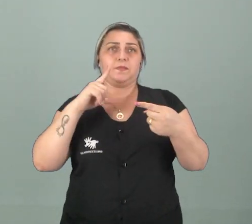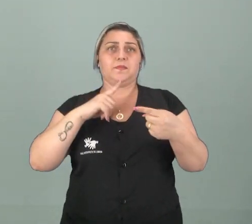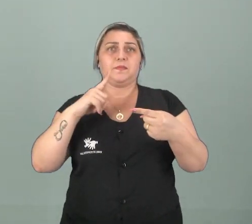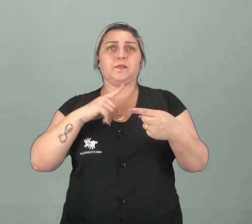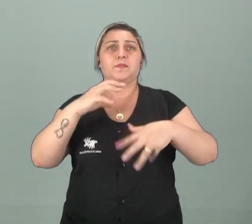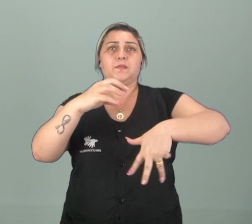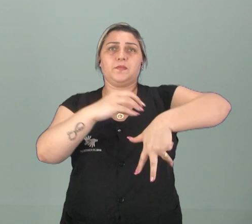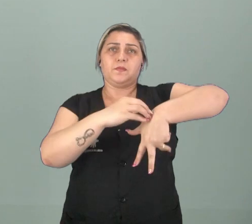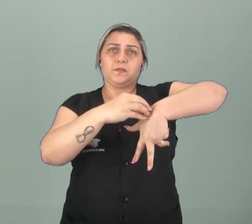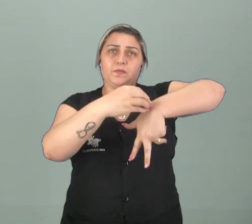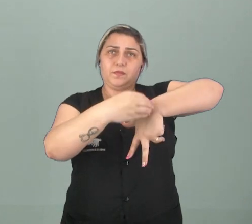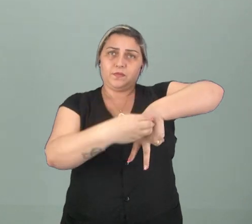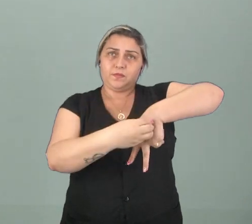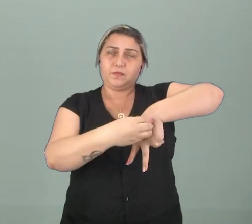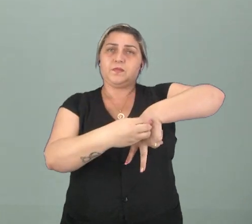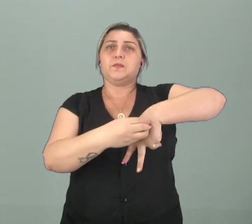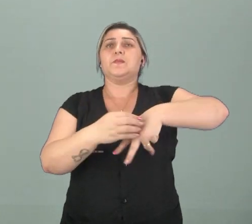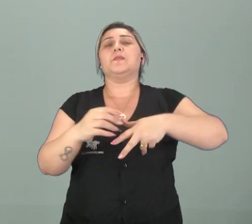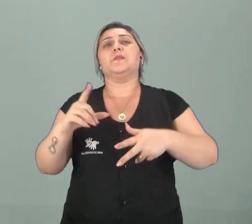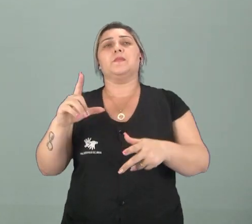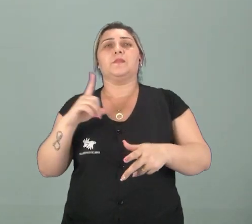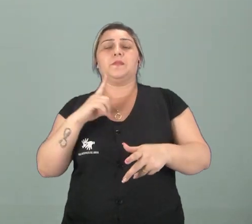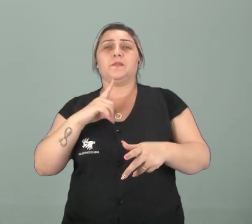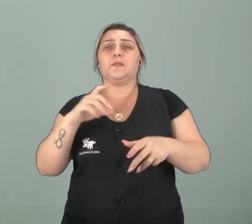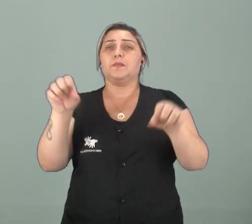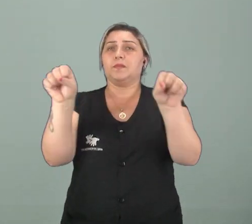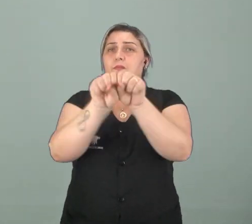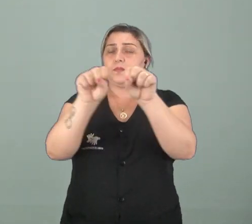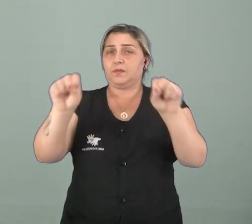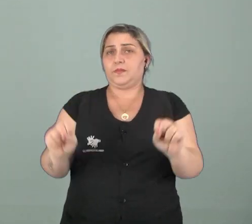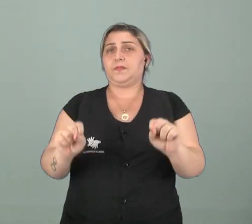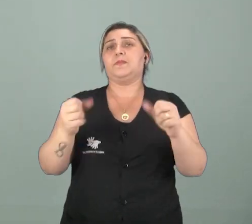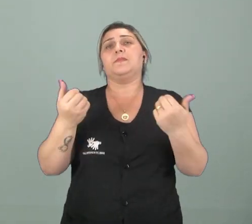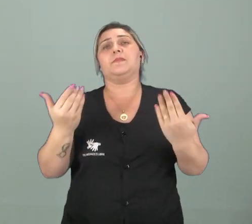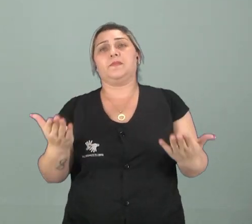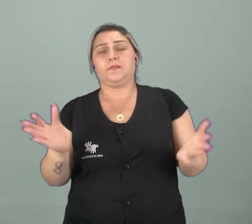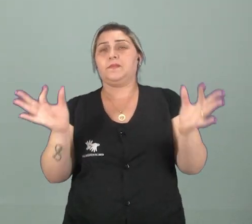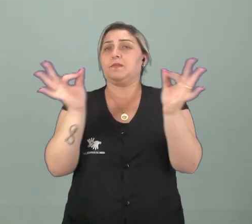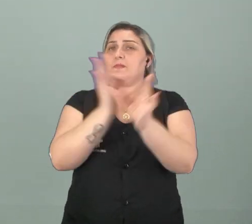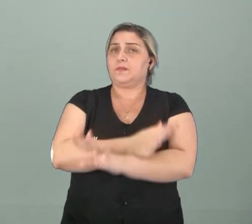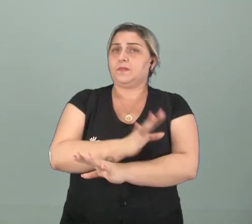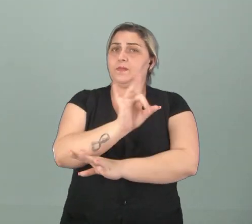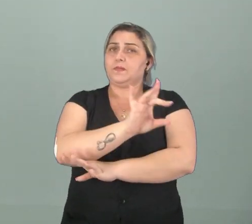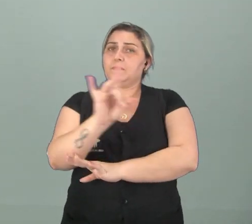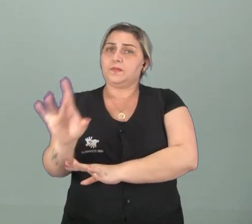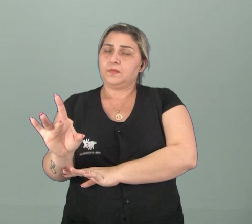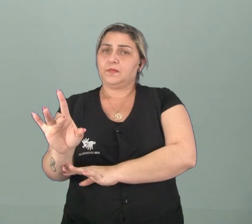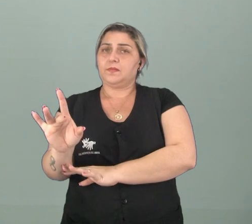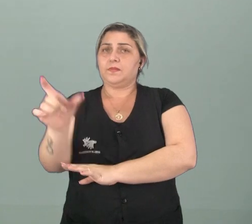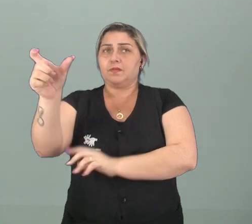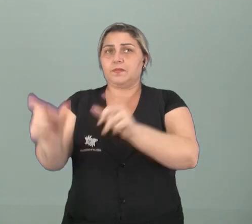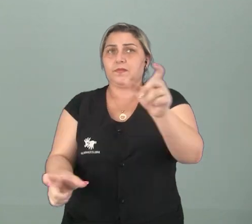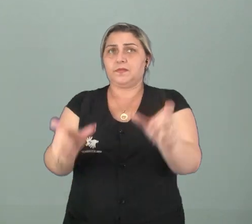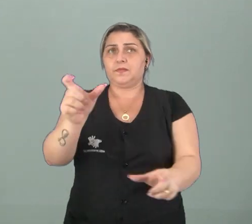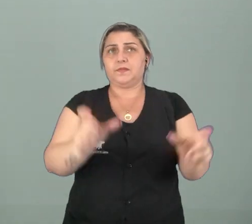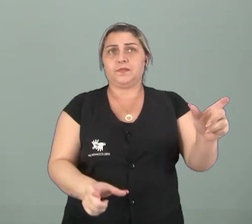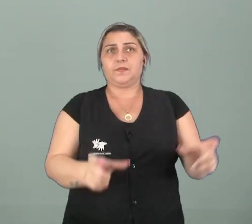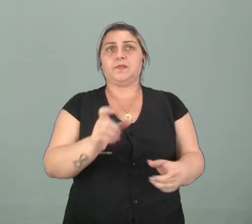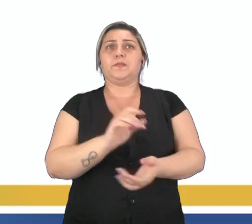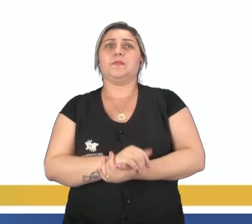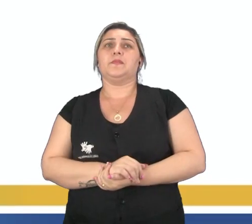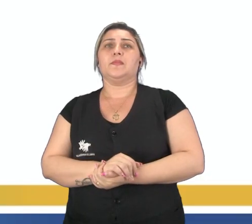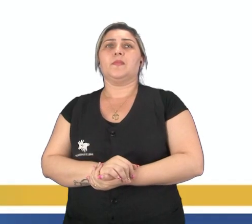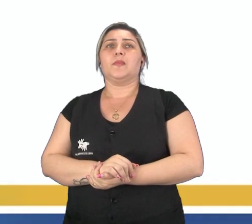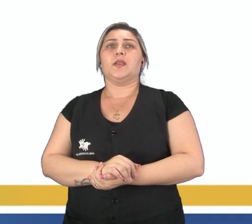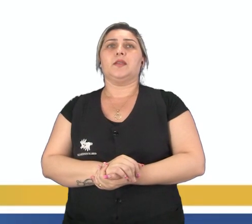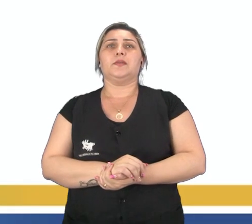os órgãos. Conjunto de órgãos, nós teremos os sistemas que finalmente formarão cada um dos indivíduos.